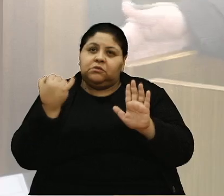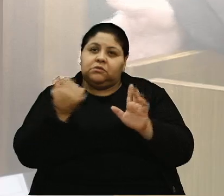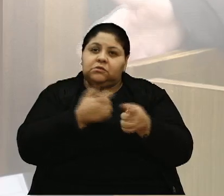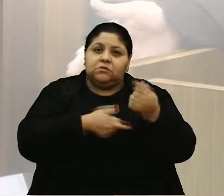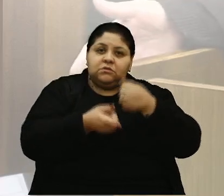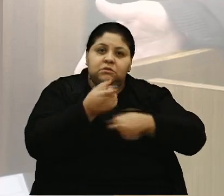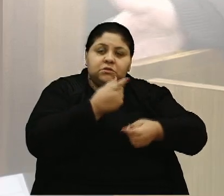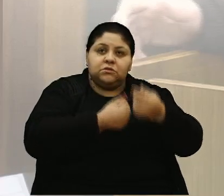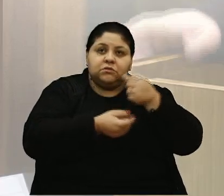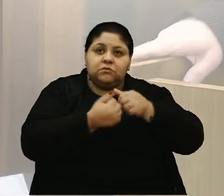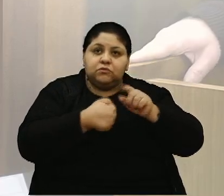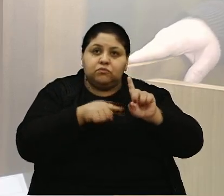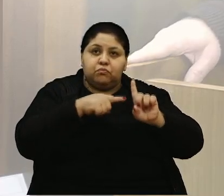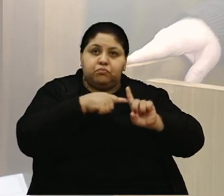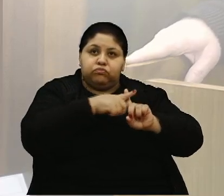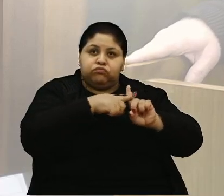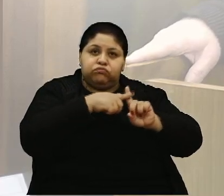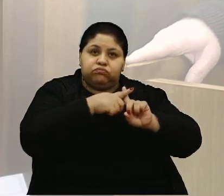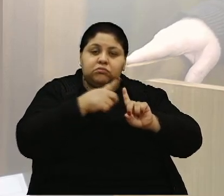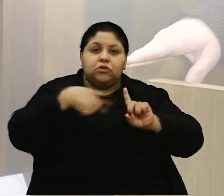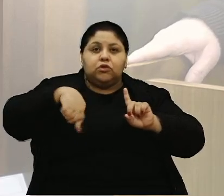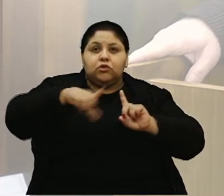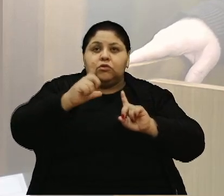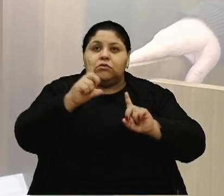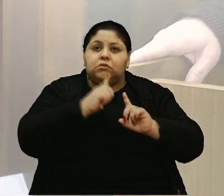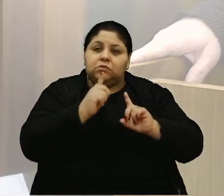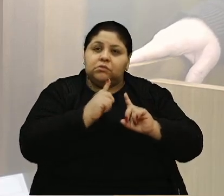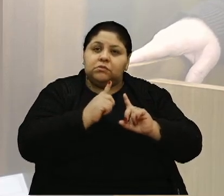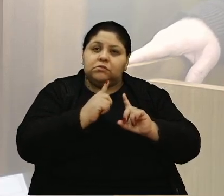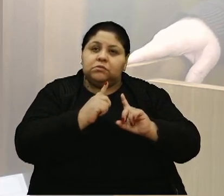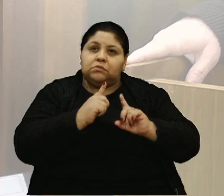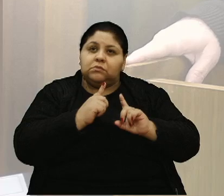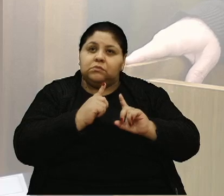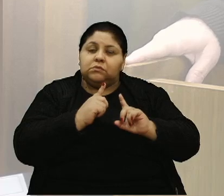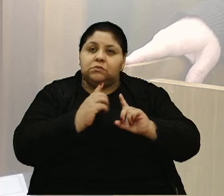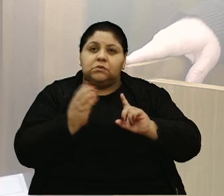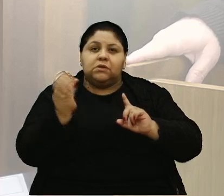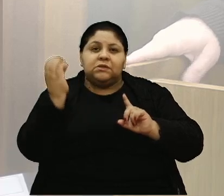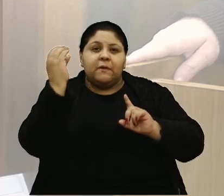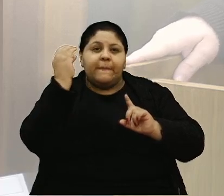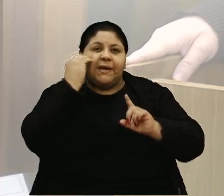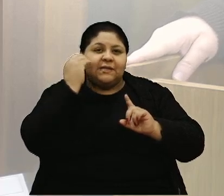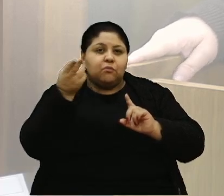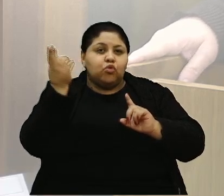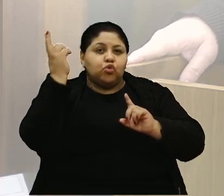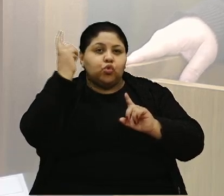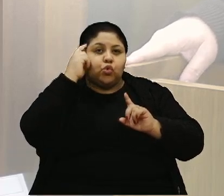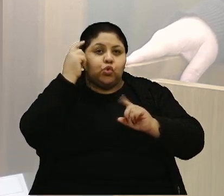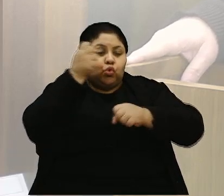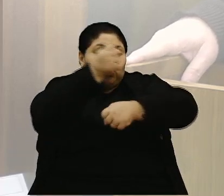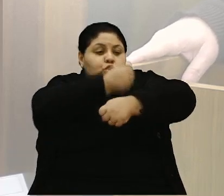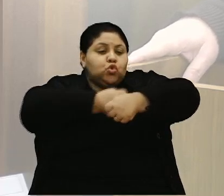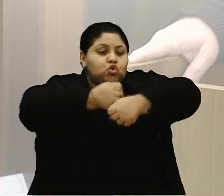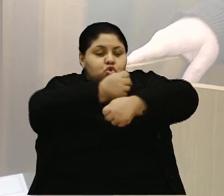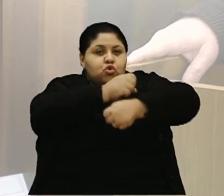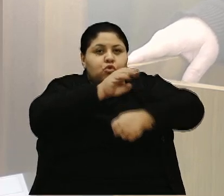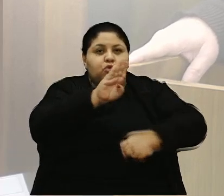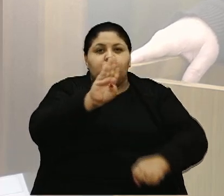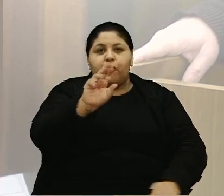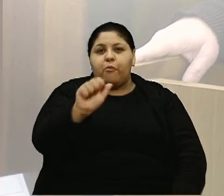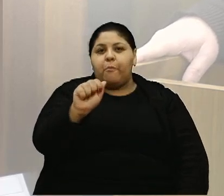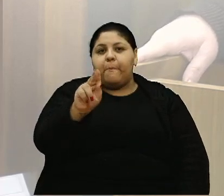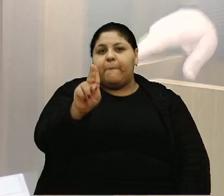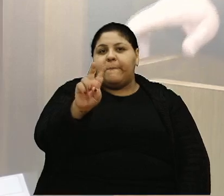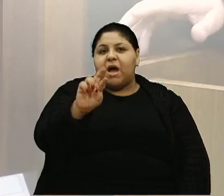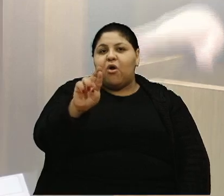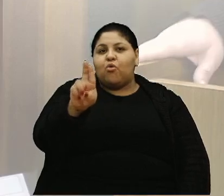econômico positivo de nós termos esse patrimônio cultural gastronômico chamado Bauru de